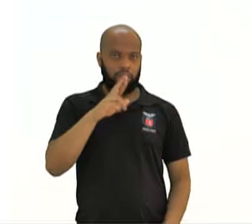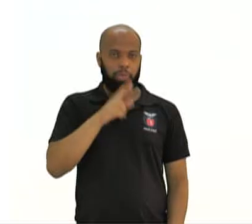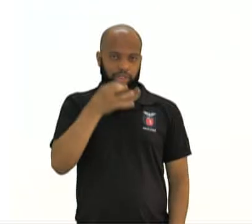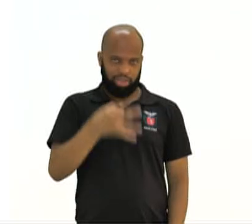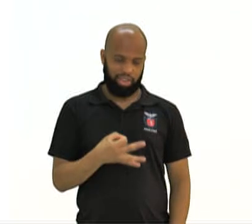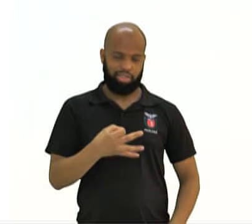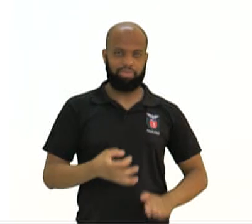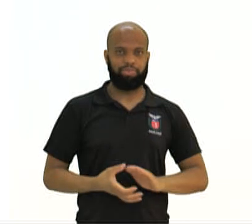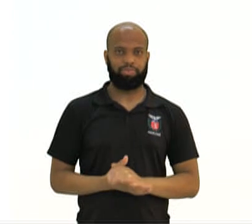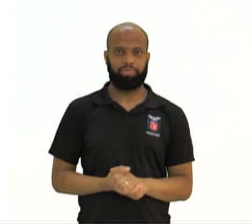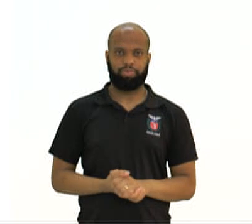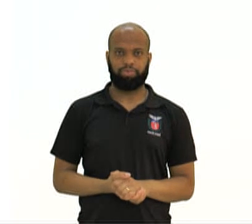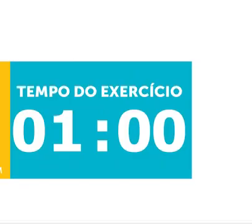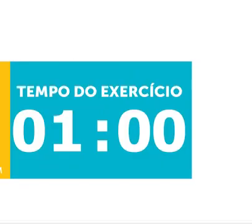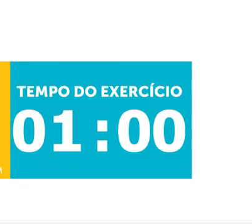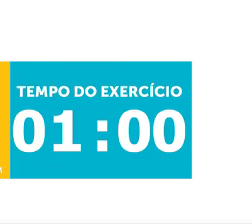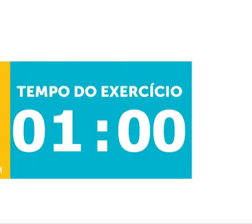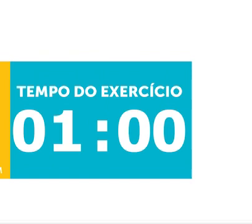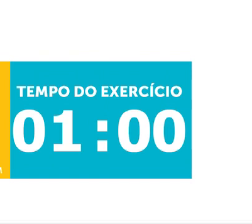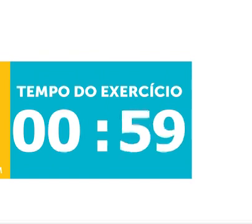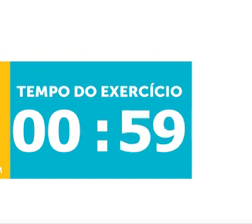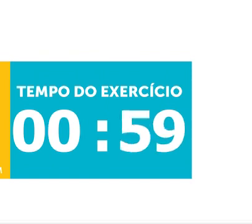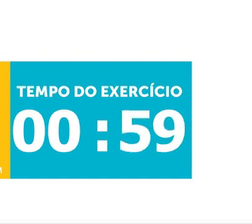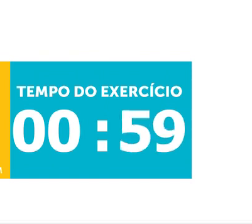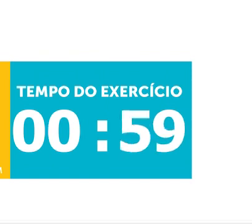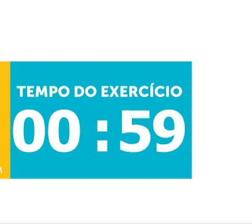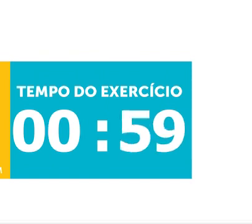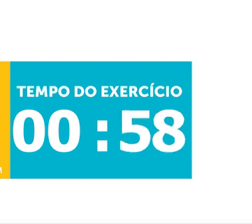a resposta para esse exercício.